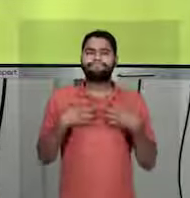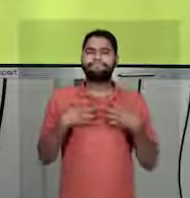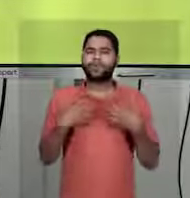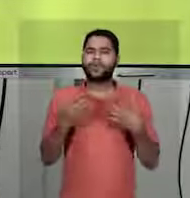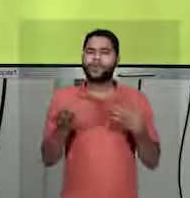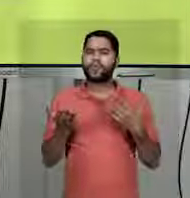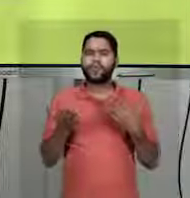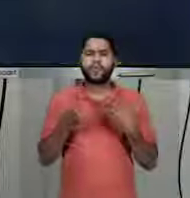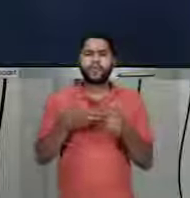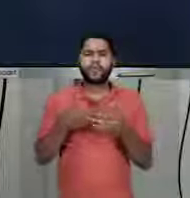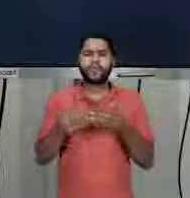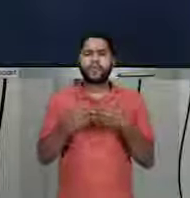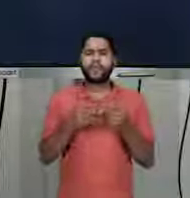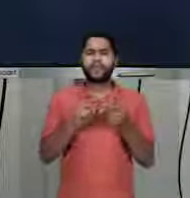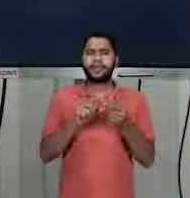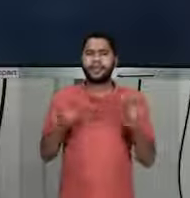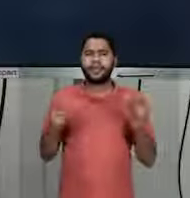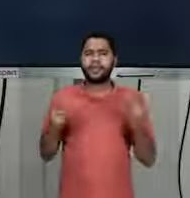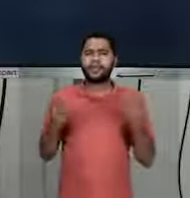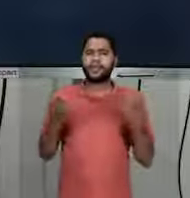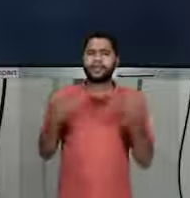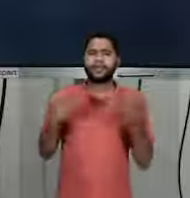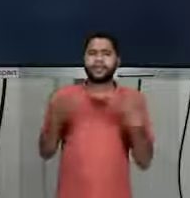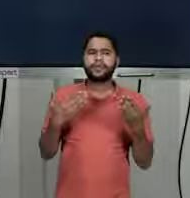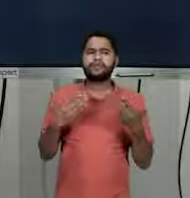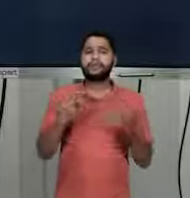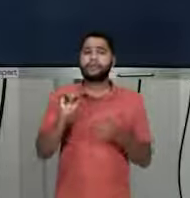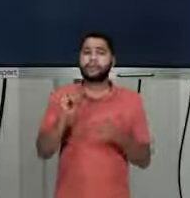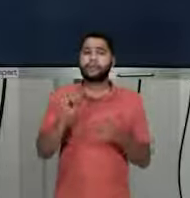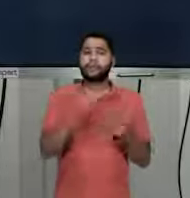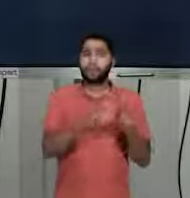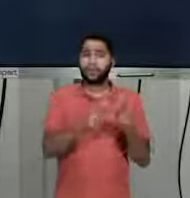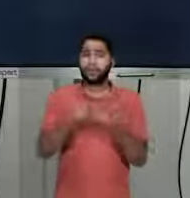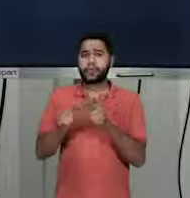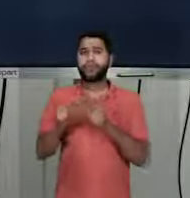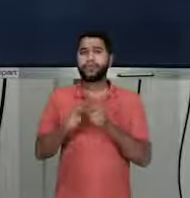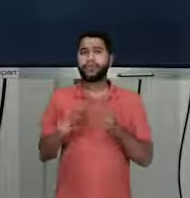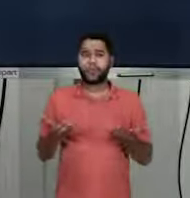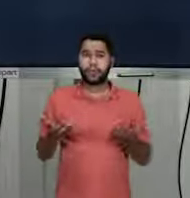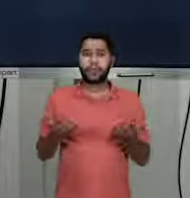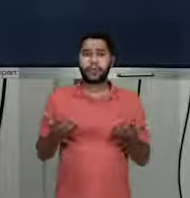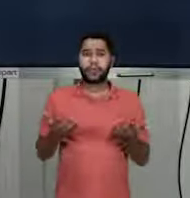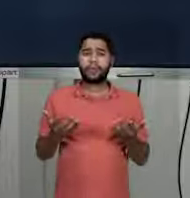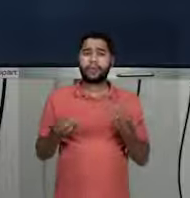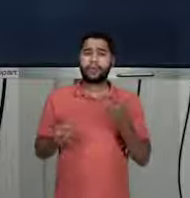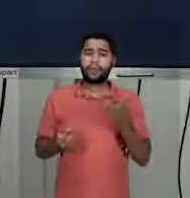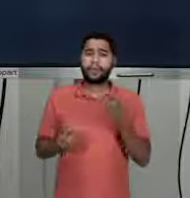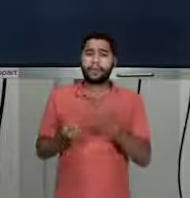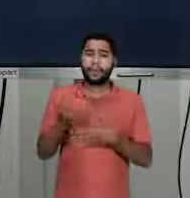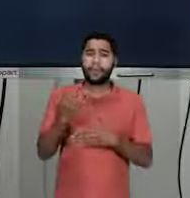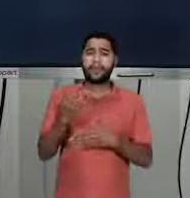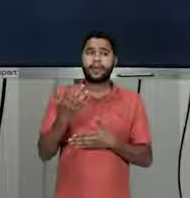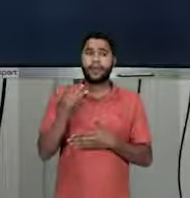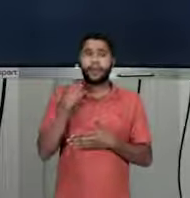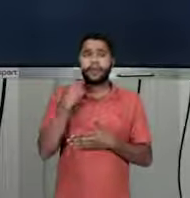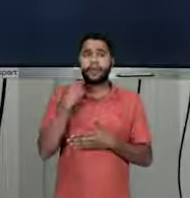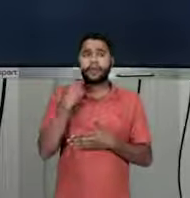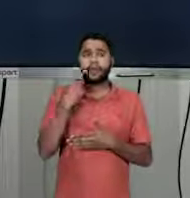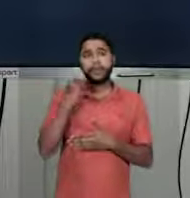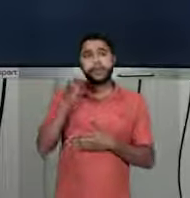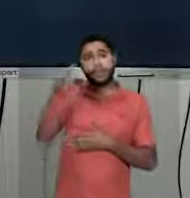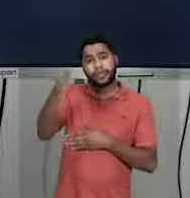dessas estruturas que nós conversamos, se tiver algum problema, ela vai gerar, né? A gente tem que ir no